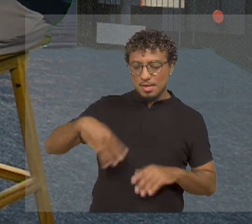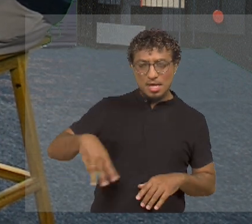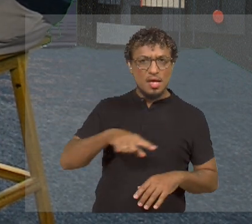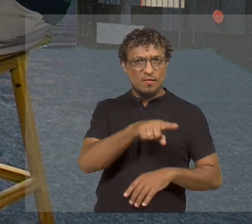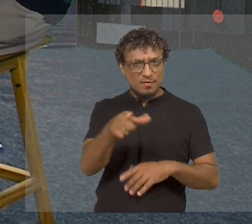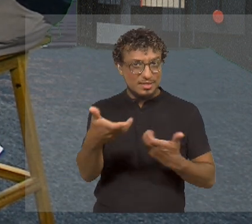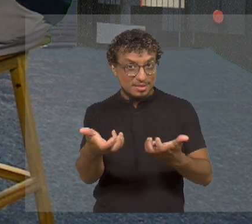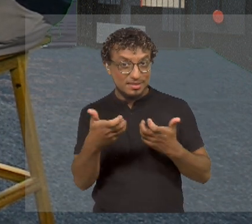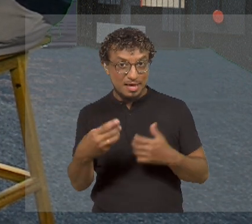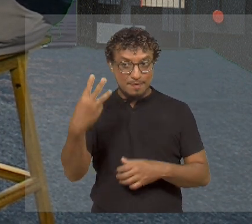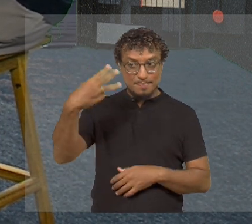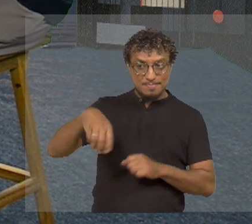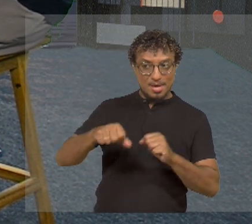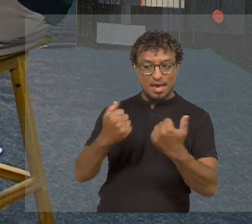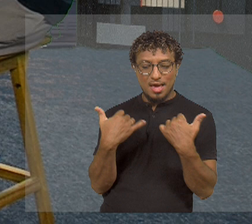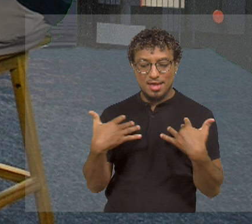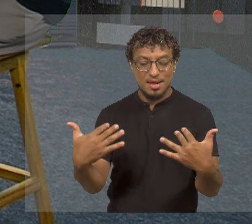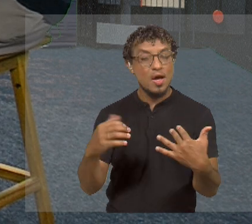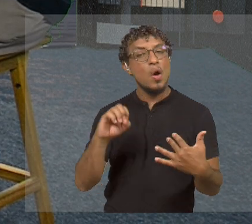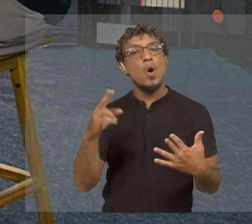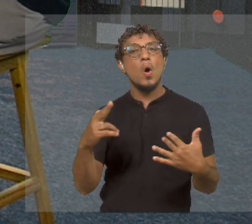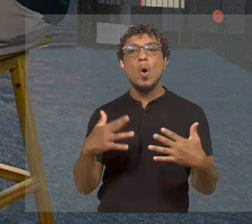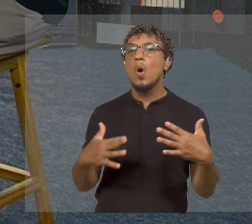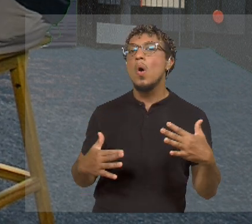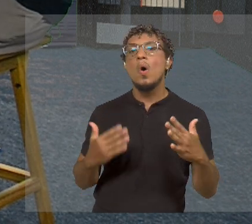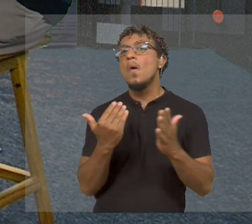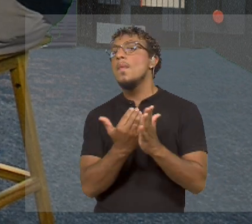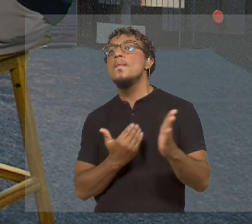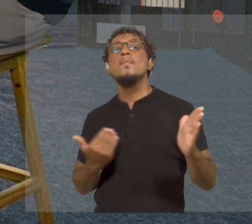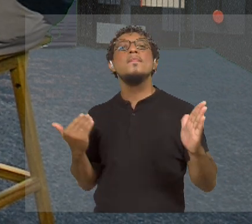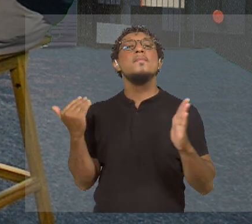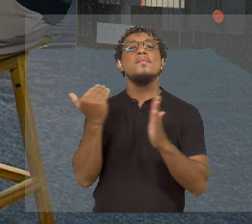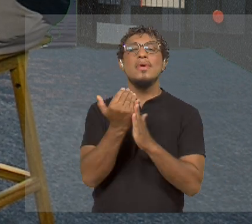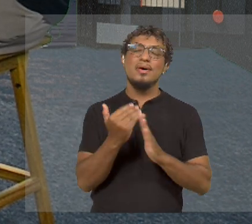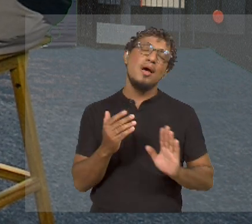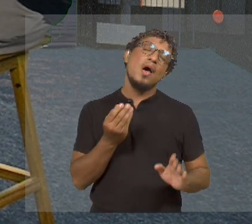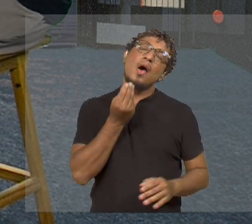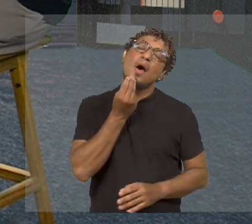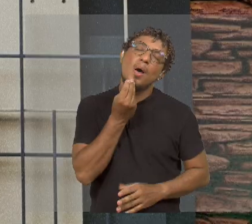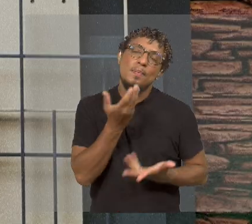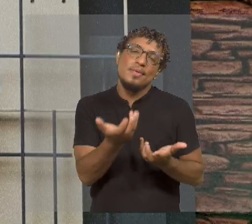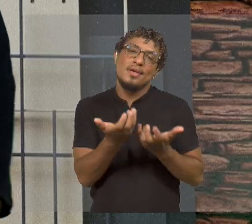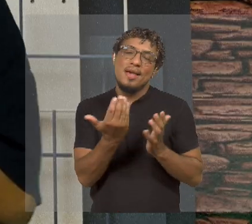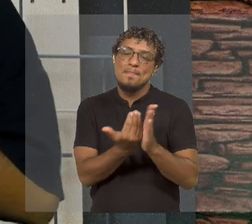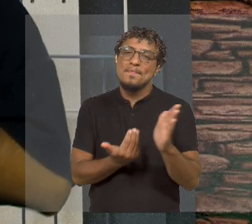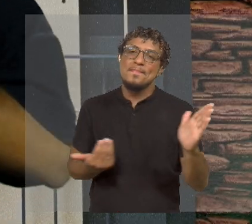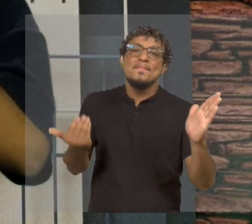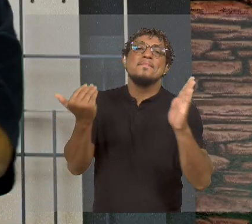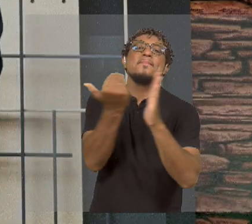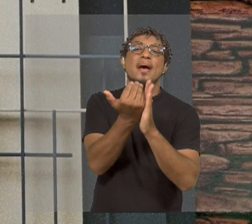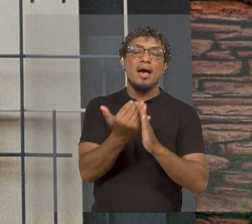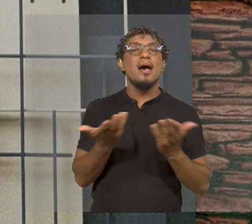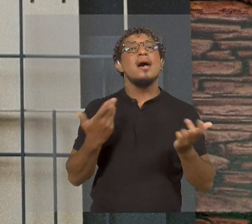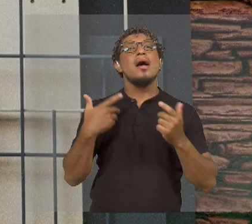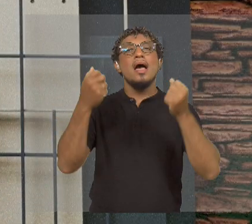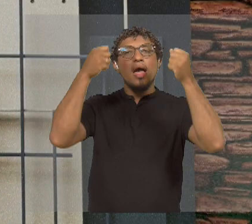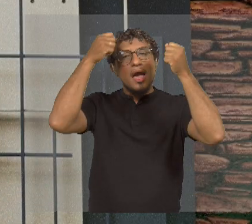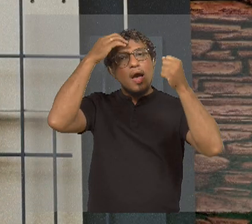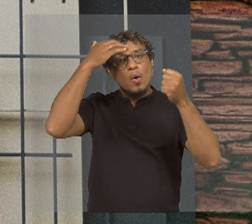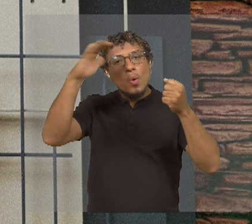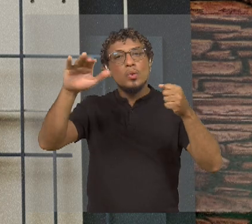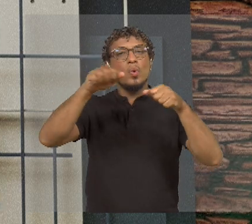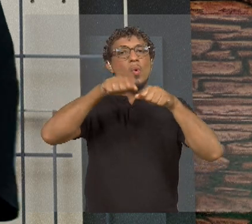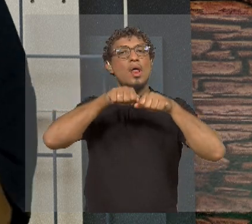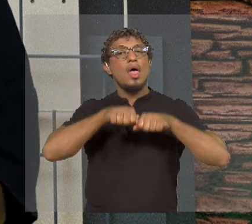público maranhense ou vocês querem além, ultrapassar essa fronteira? A gente sempre quer ultrapassar, né, porque a gente sempre quer levar a nossa cultura,